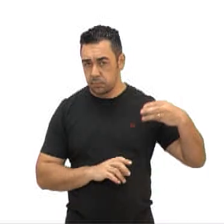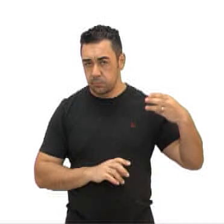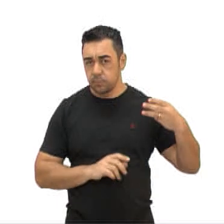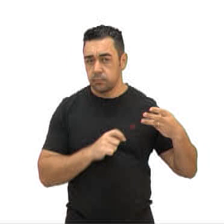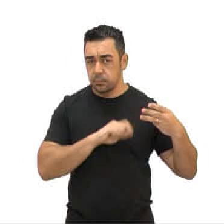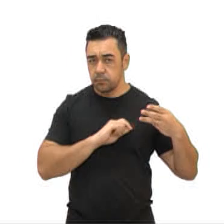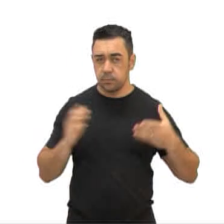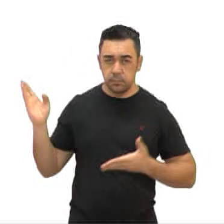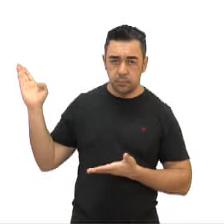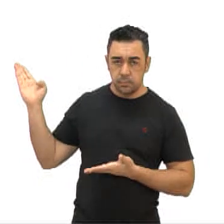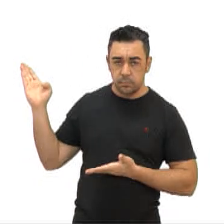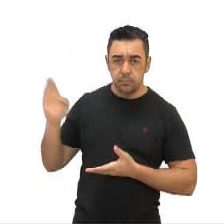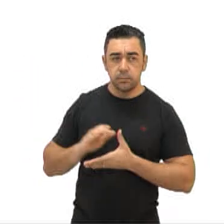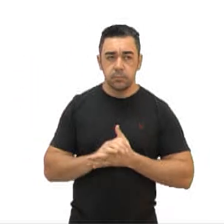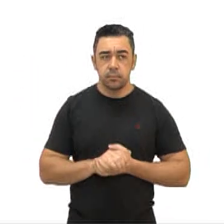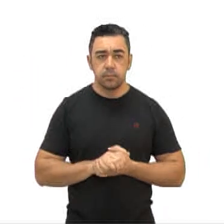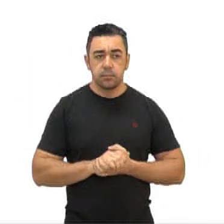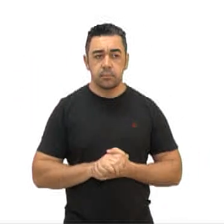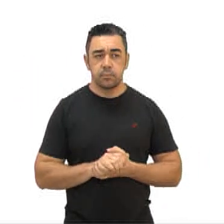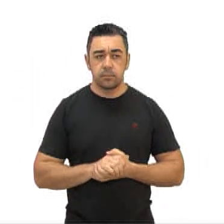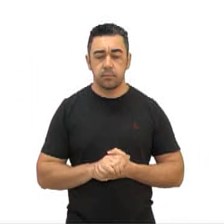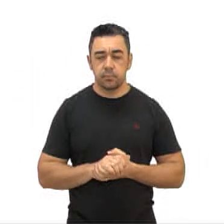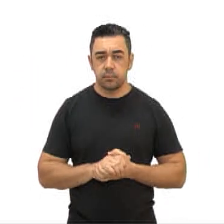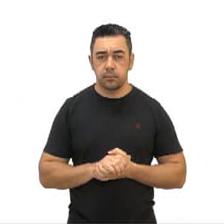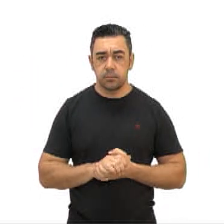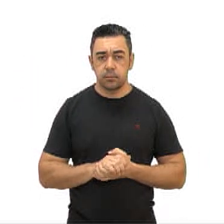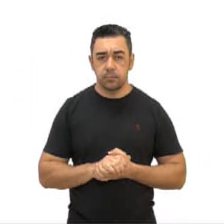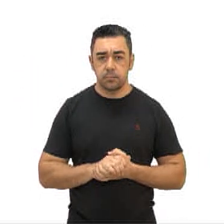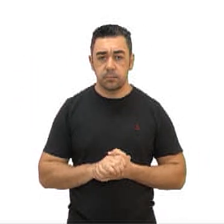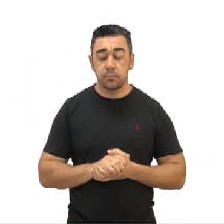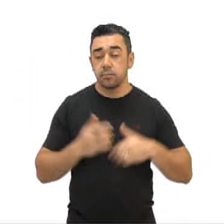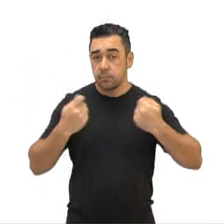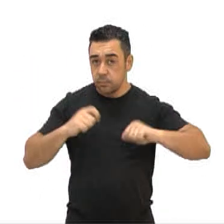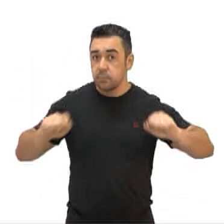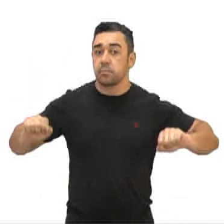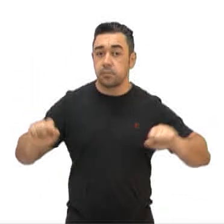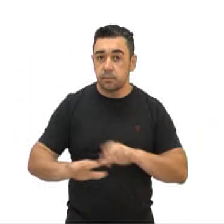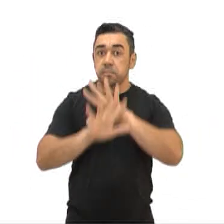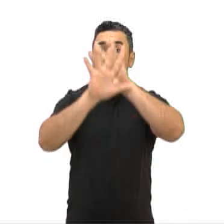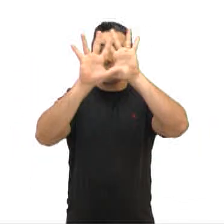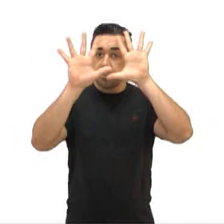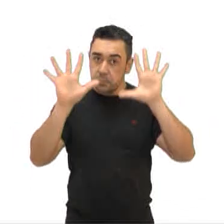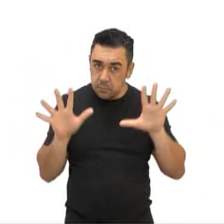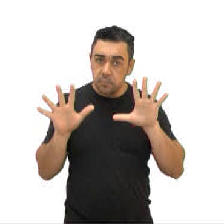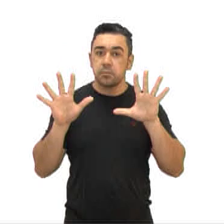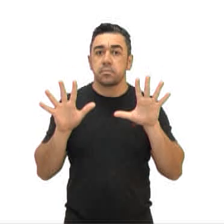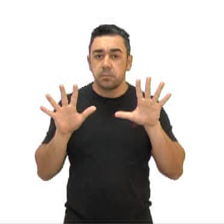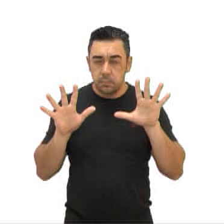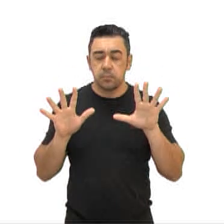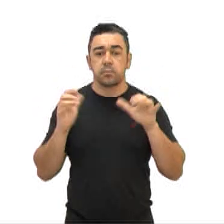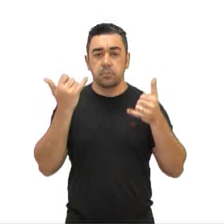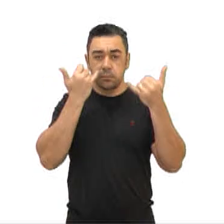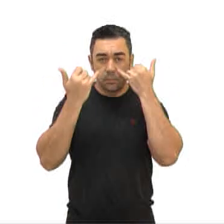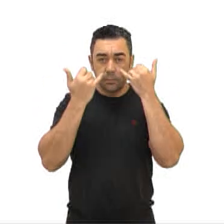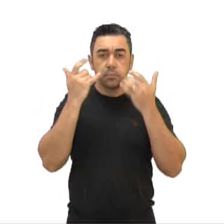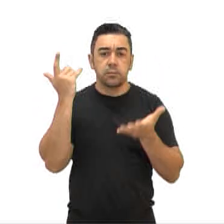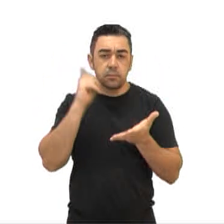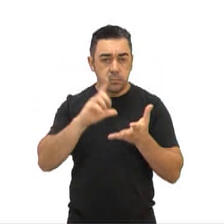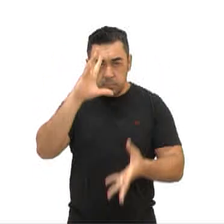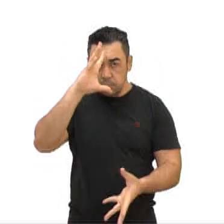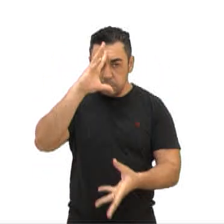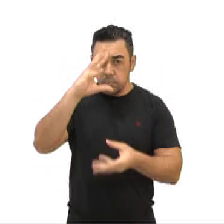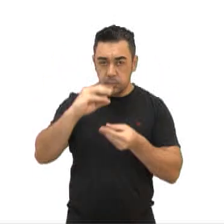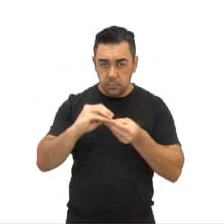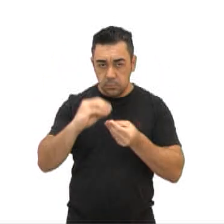ambigüedades e sí dar los datos claro. Deve ser claro, né? Deve trazer algo assim que o leitor consiga compreender